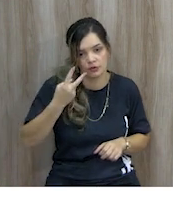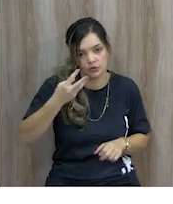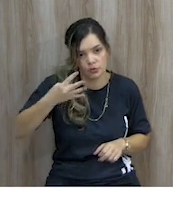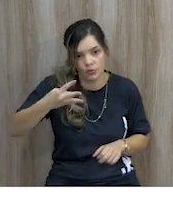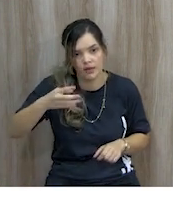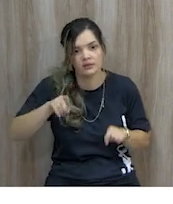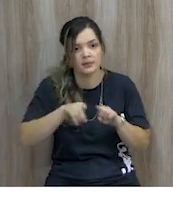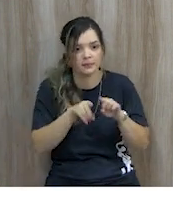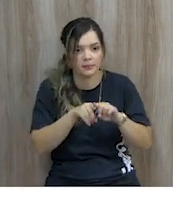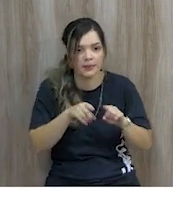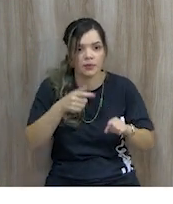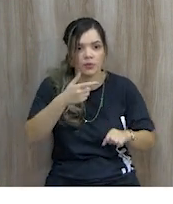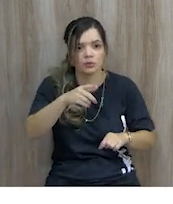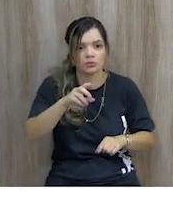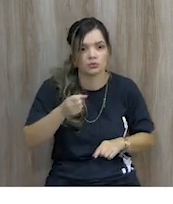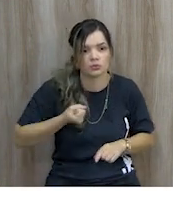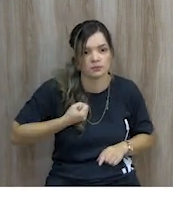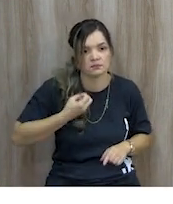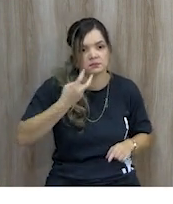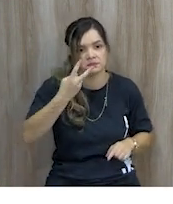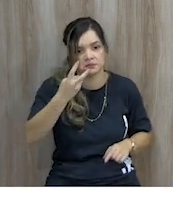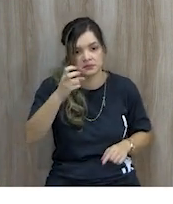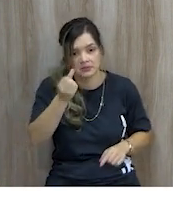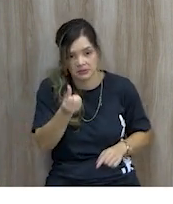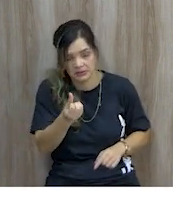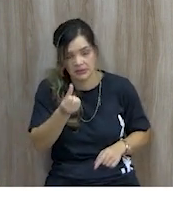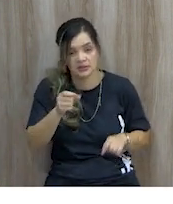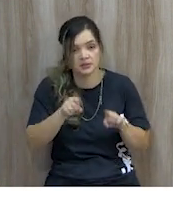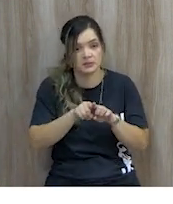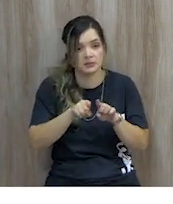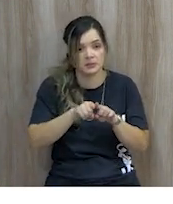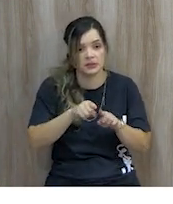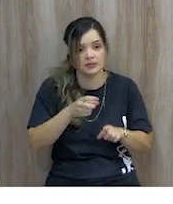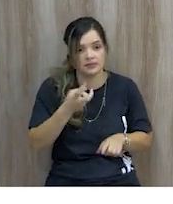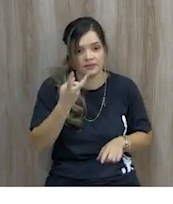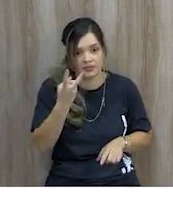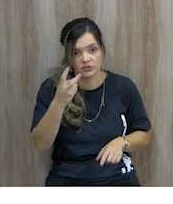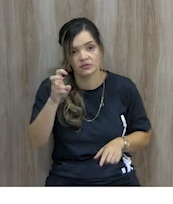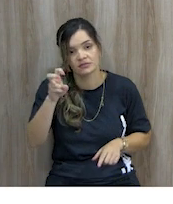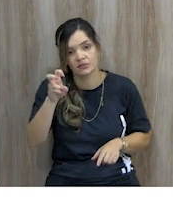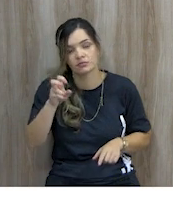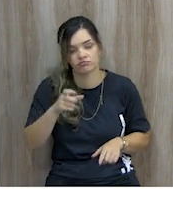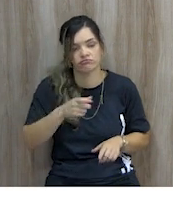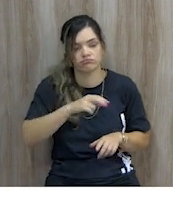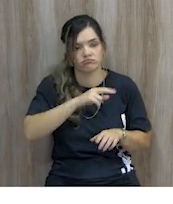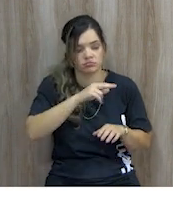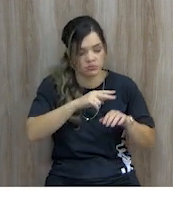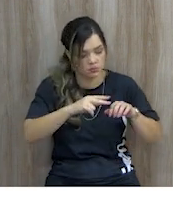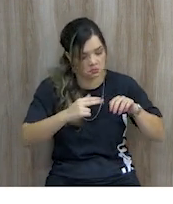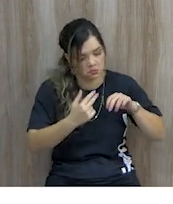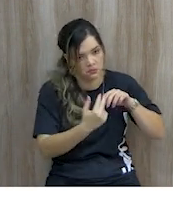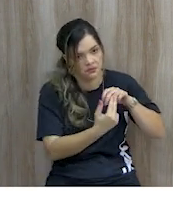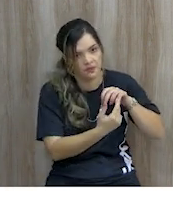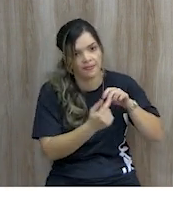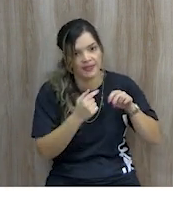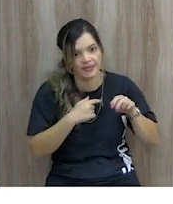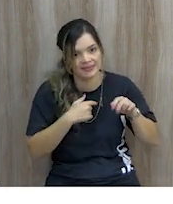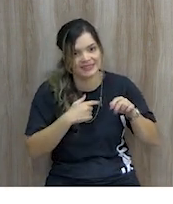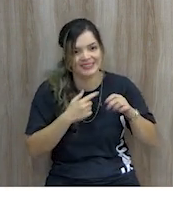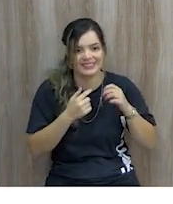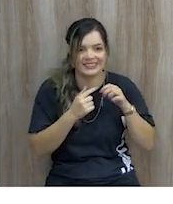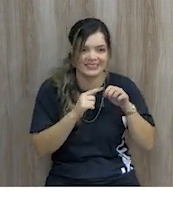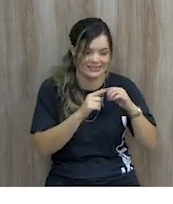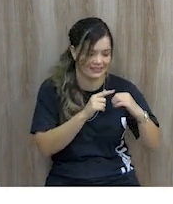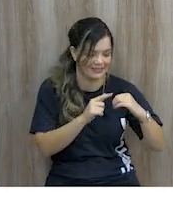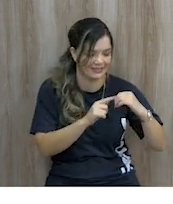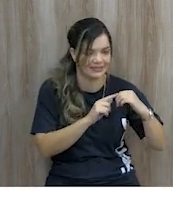no 26 e no 25. Então, toda aquela ápice de raiz que estava exposta, a